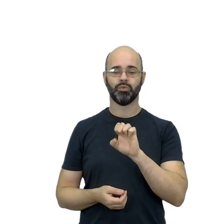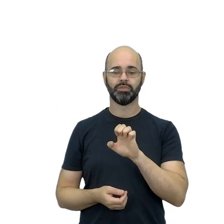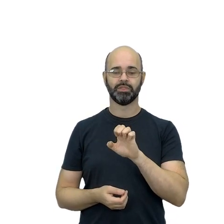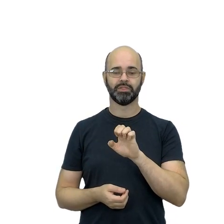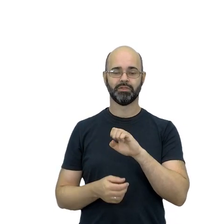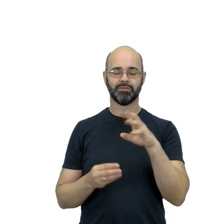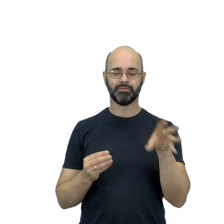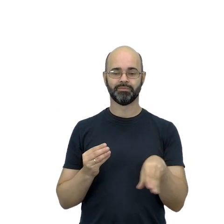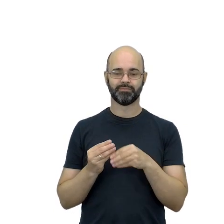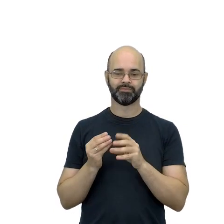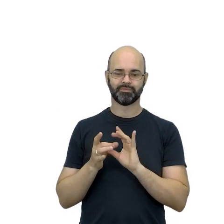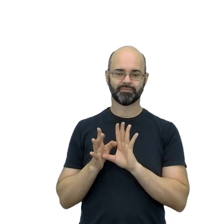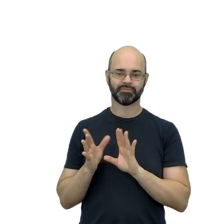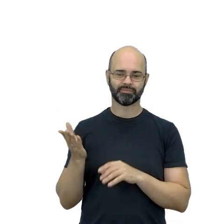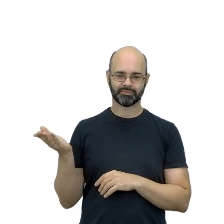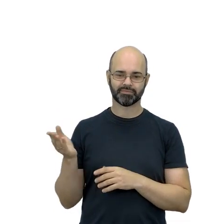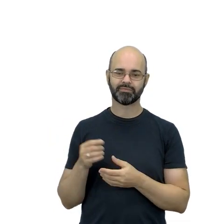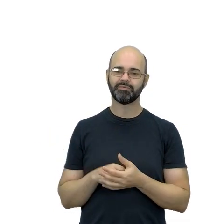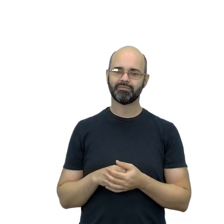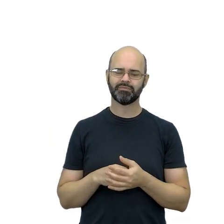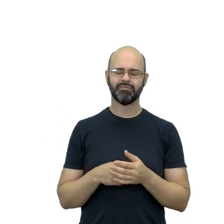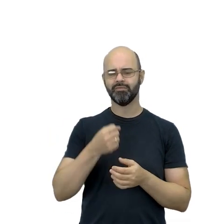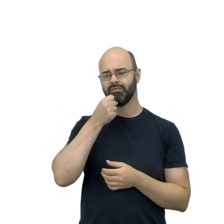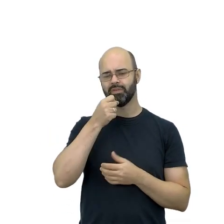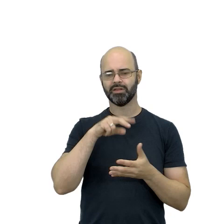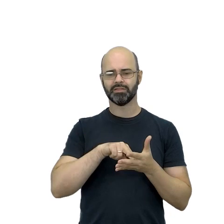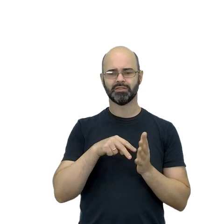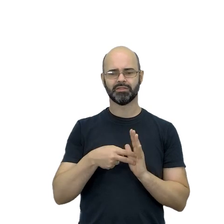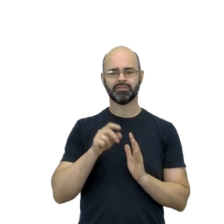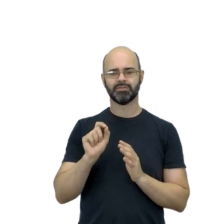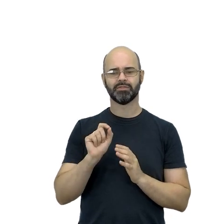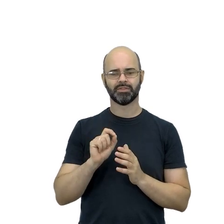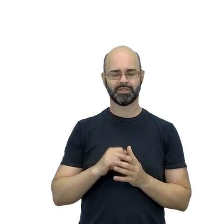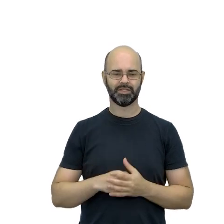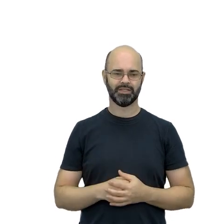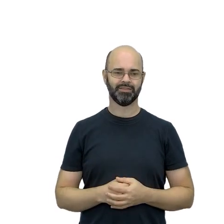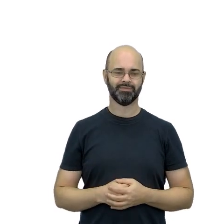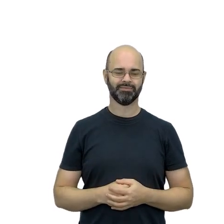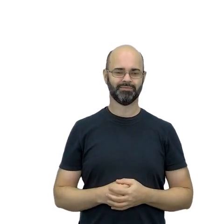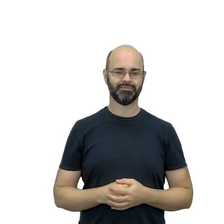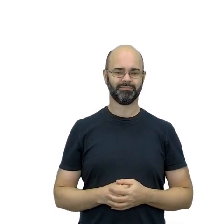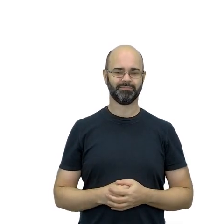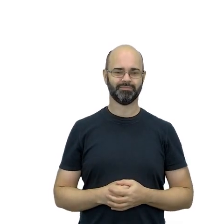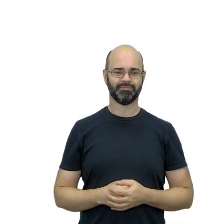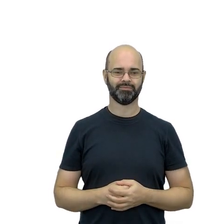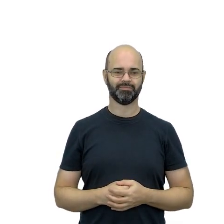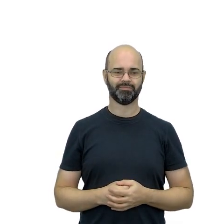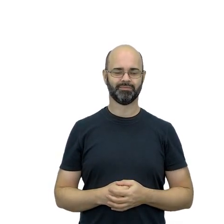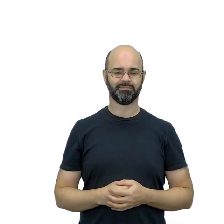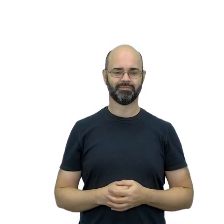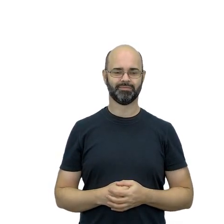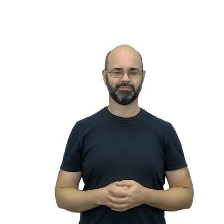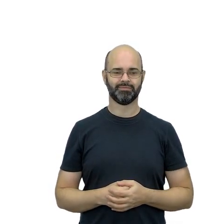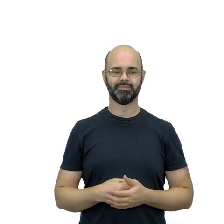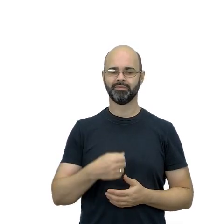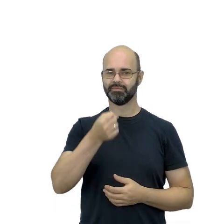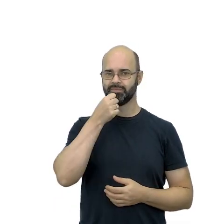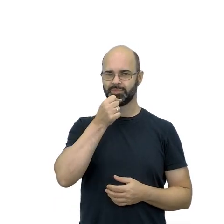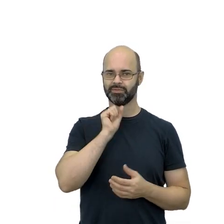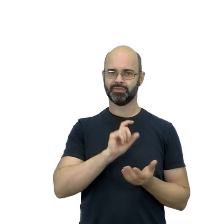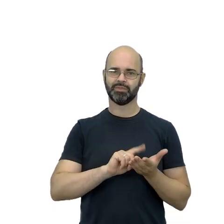a complementação do que é reportagem de divulgação científica. Então, vamos lá, Marcinha. Então,